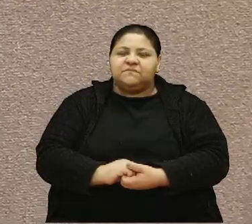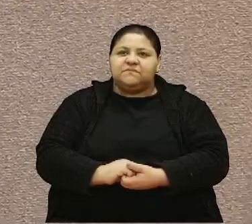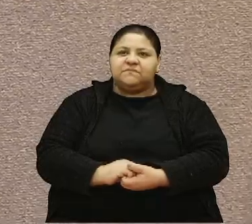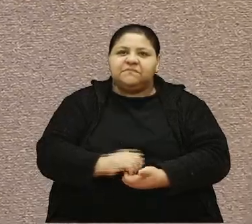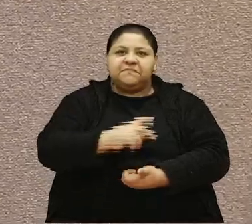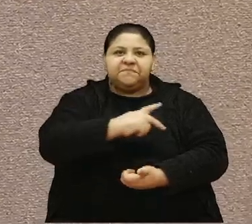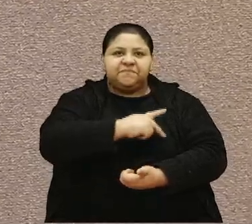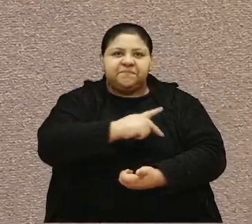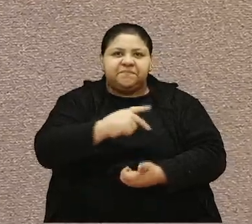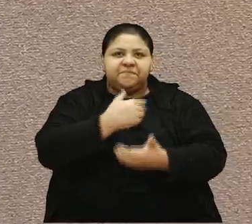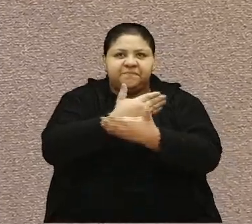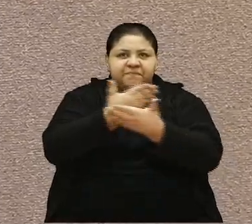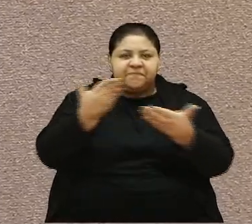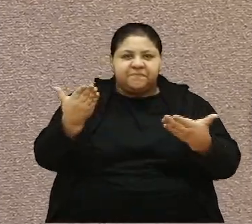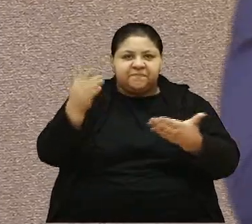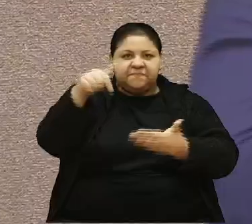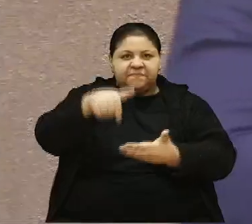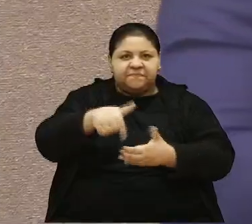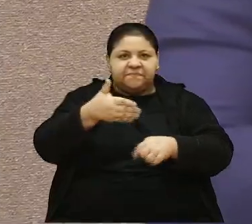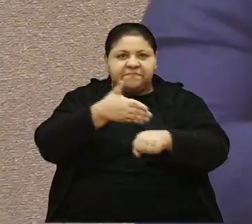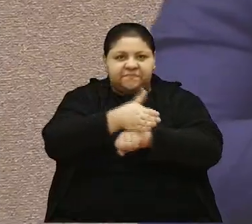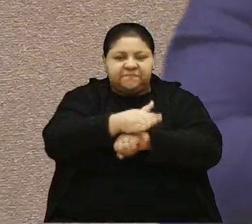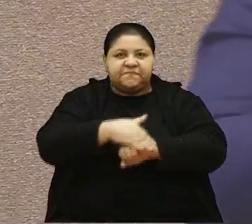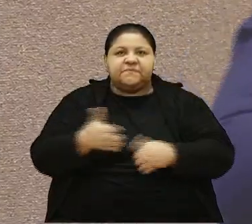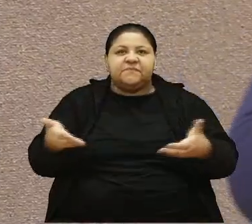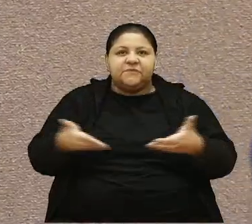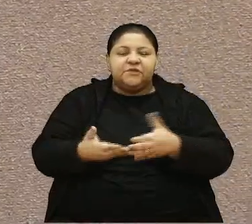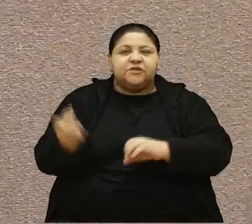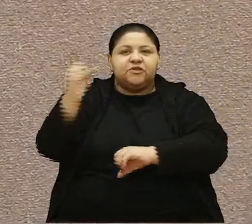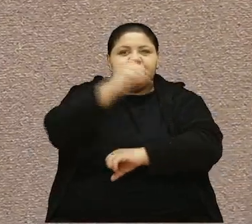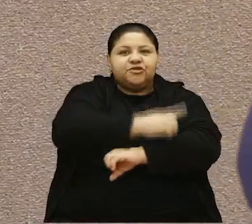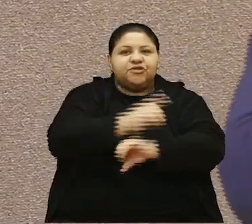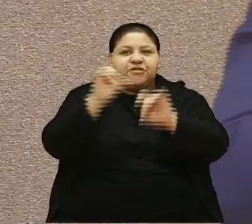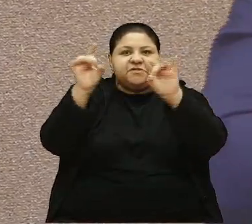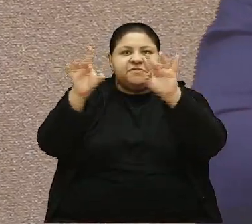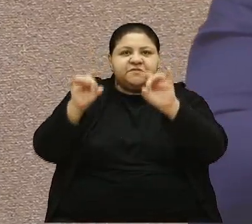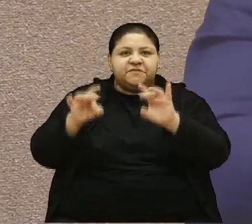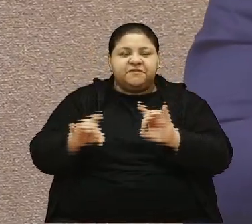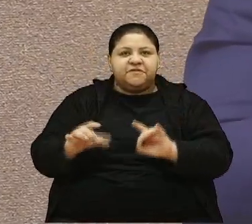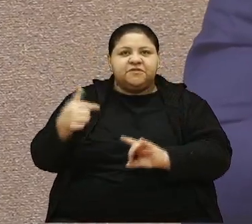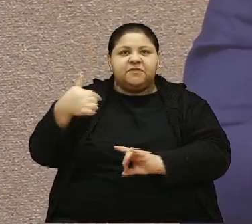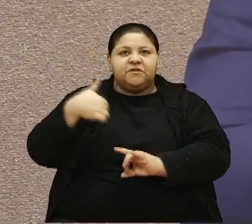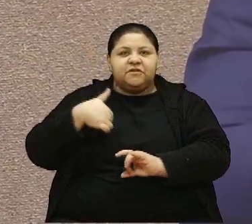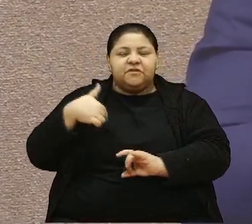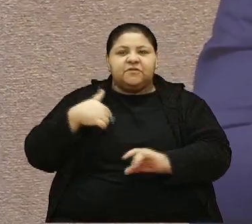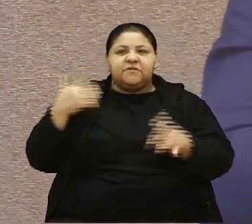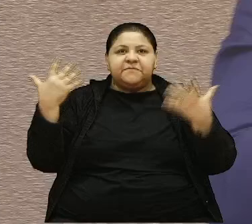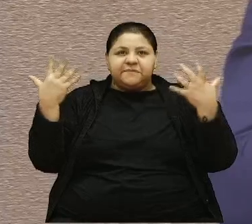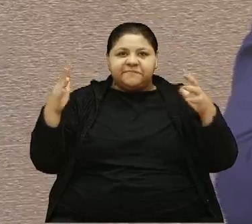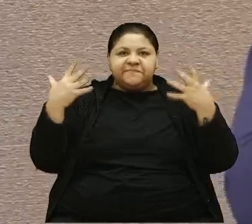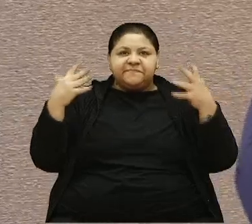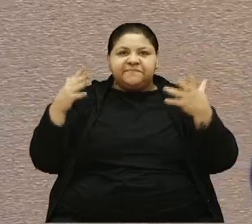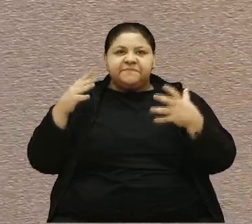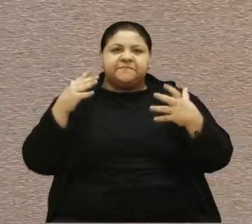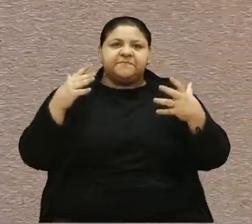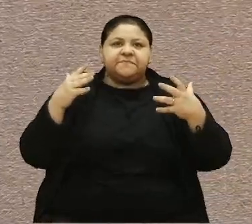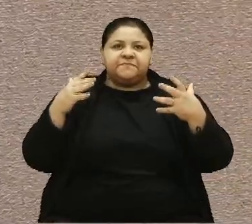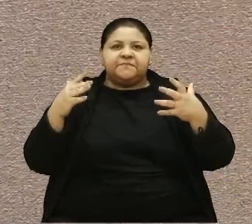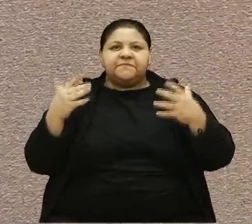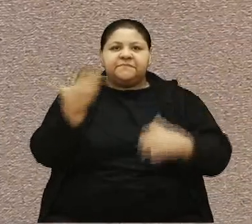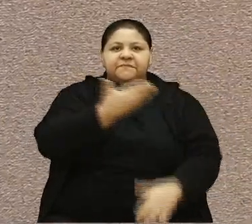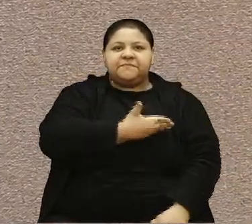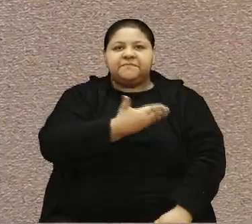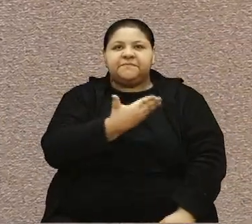Senhor presidente, nobres colegas aqui presentes, hoje é uma data muito especial e eu vim aqui fazer um voto de congratulações para o meu